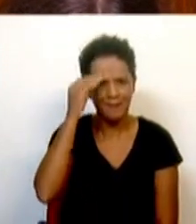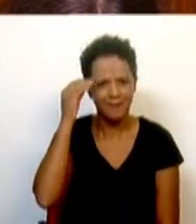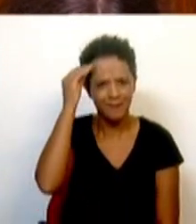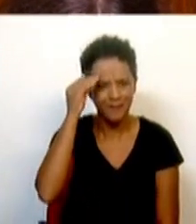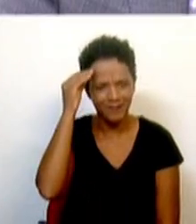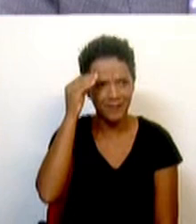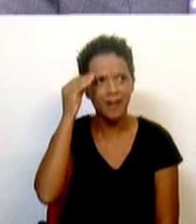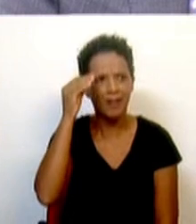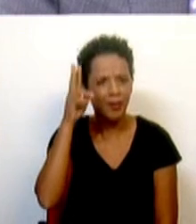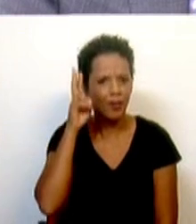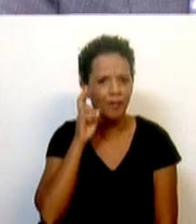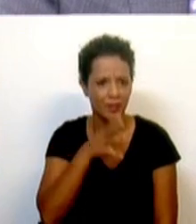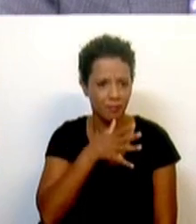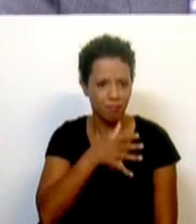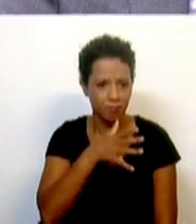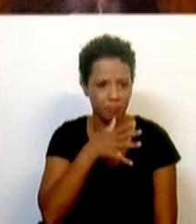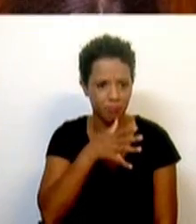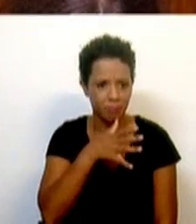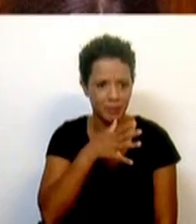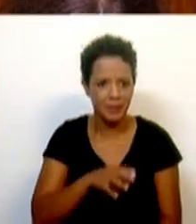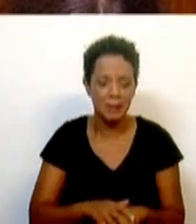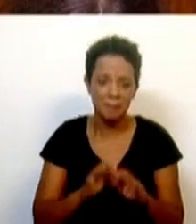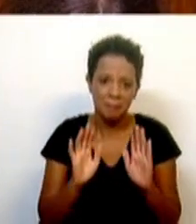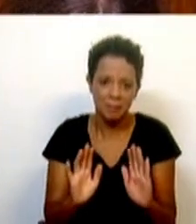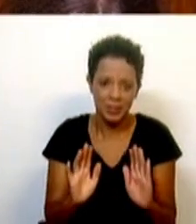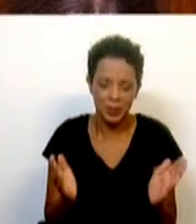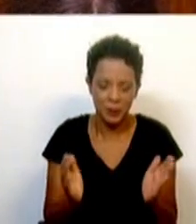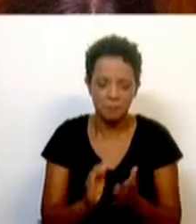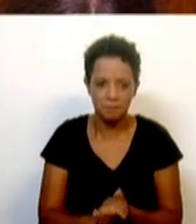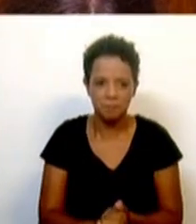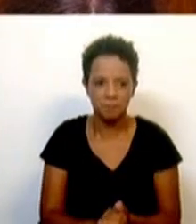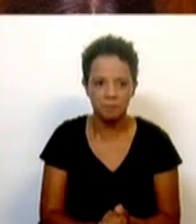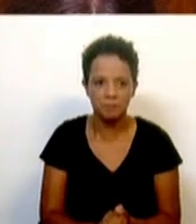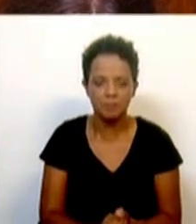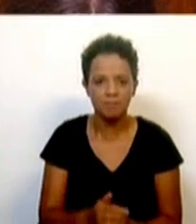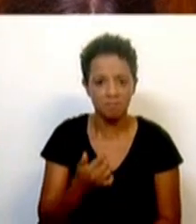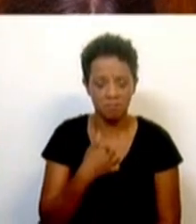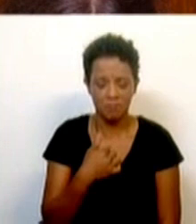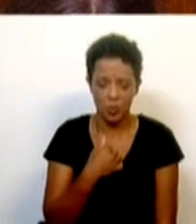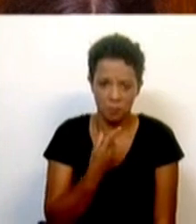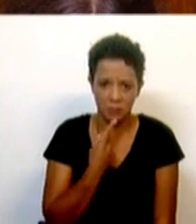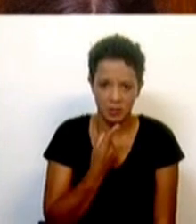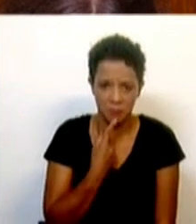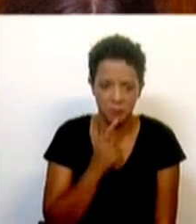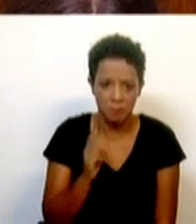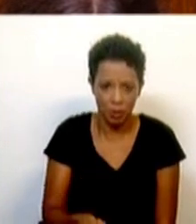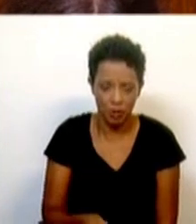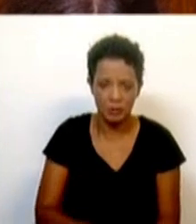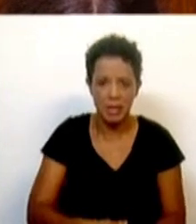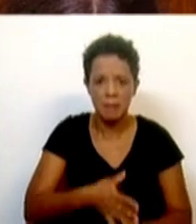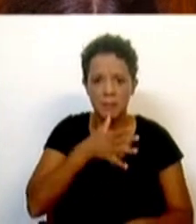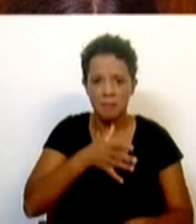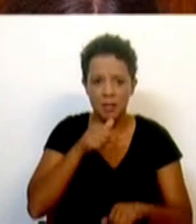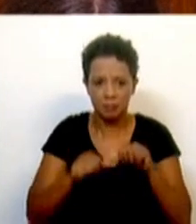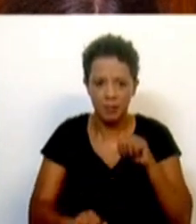de o ouvir falar, mas, efetivamente, aquilo que eu constatei é que a sua